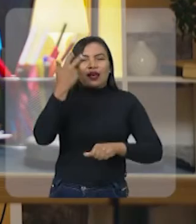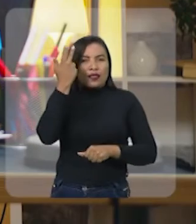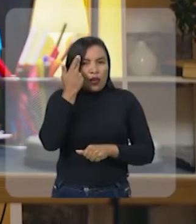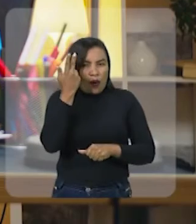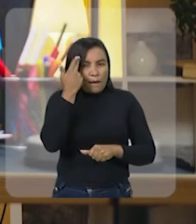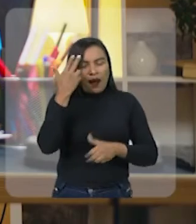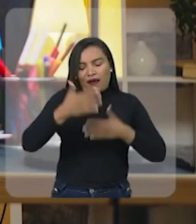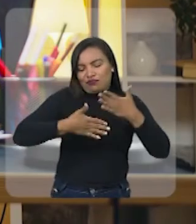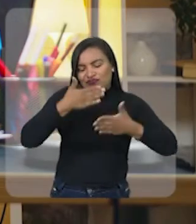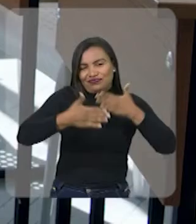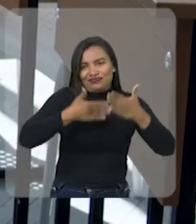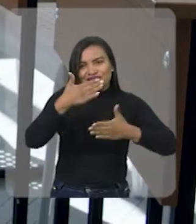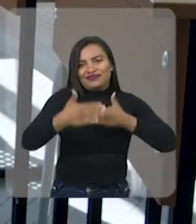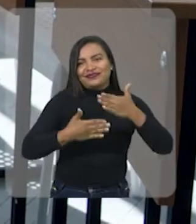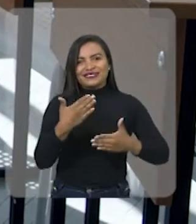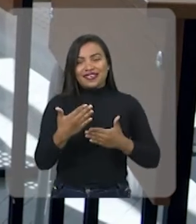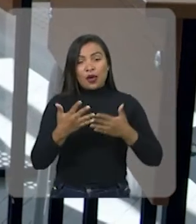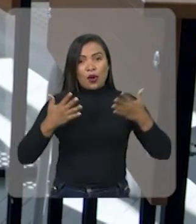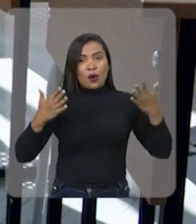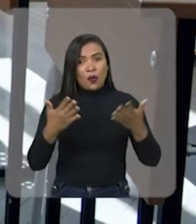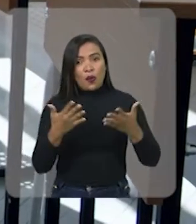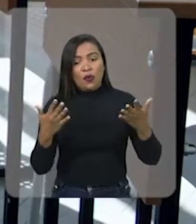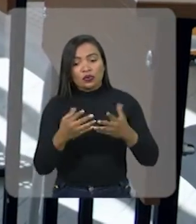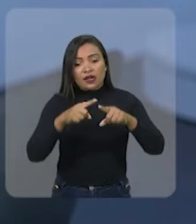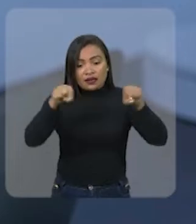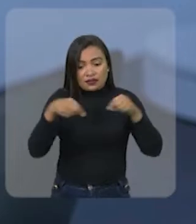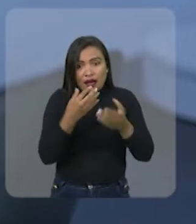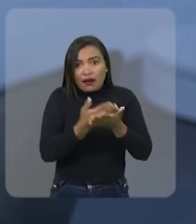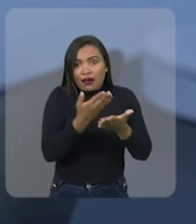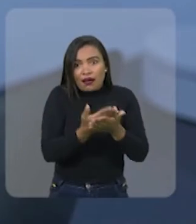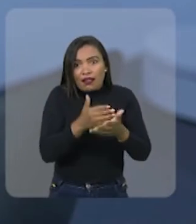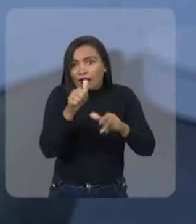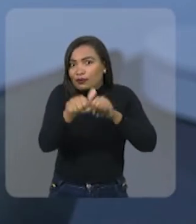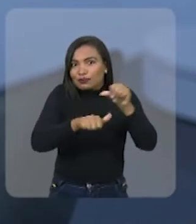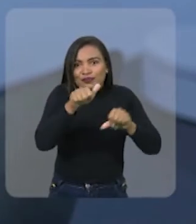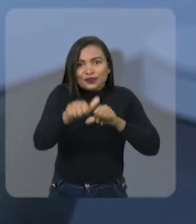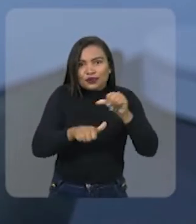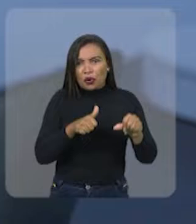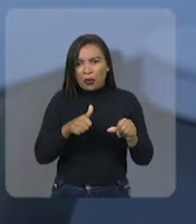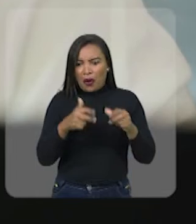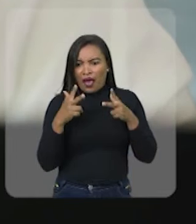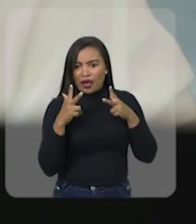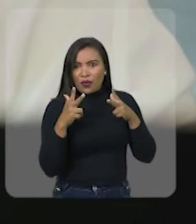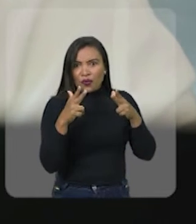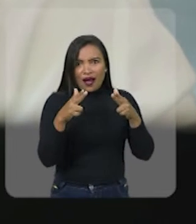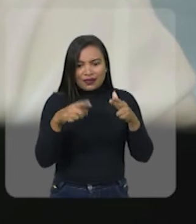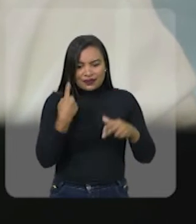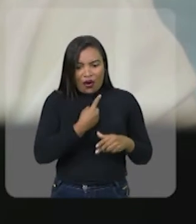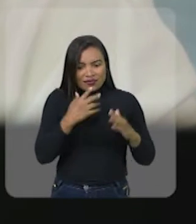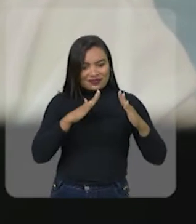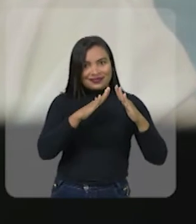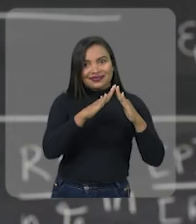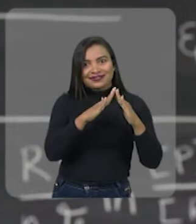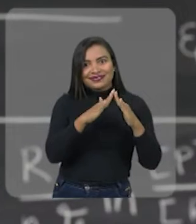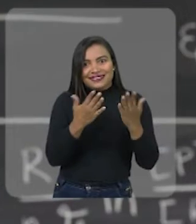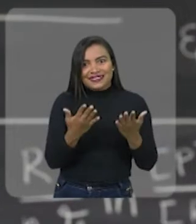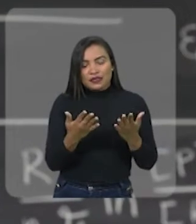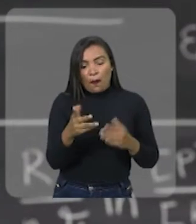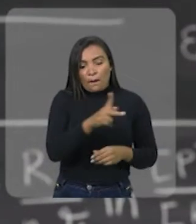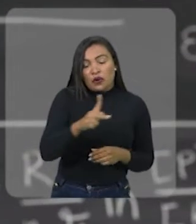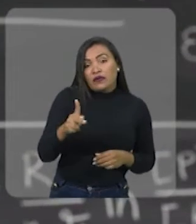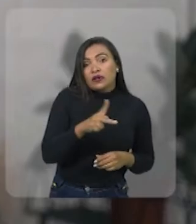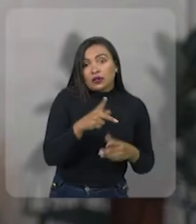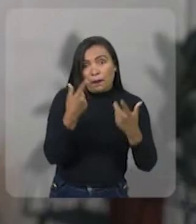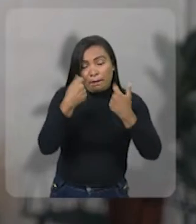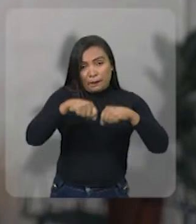evolução. Hoje, a sala de aula mudou e virou a nossa casa. Professores precisam se